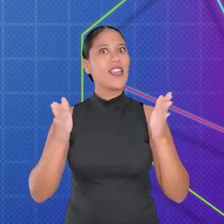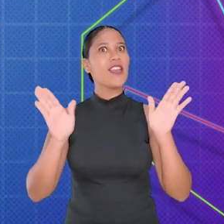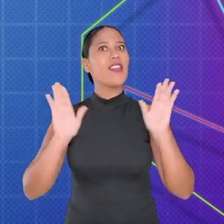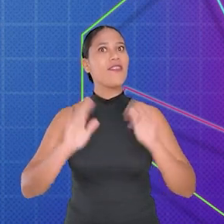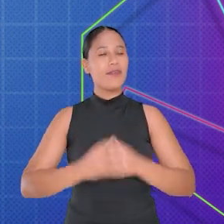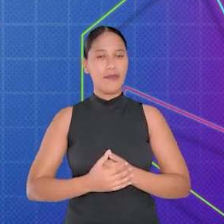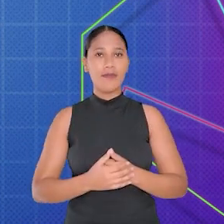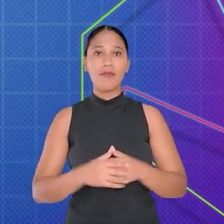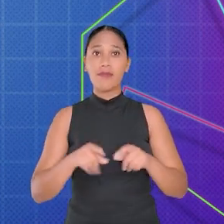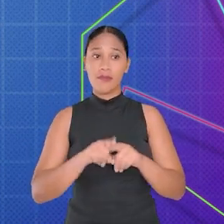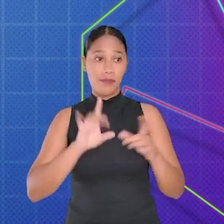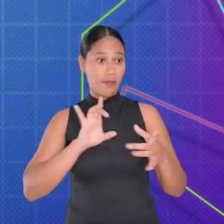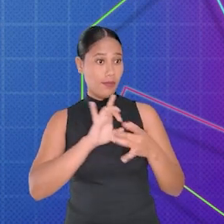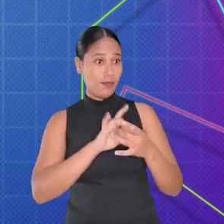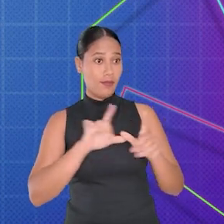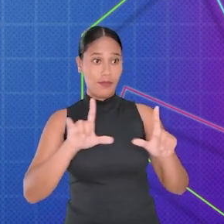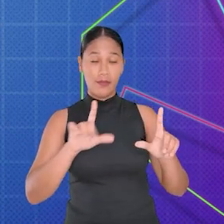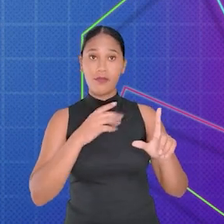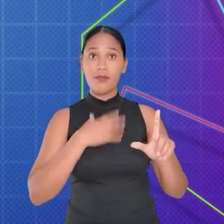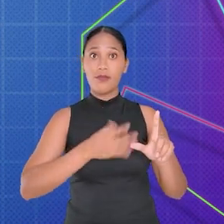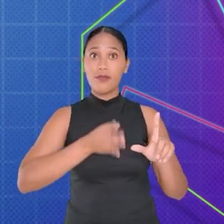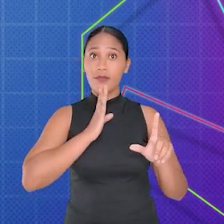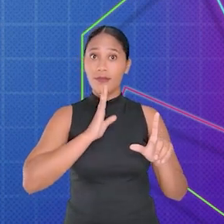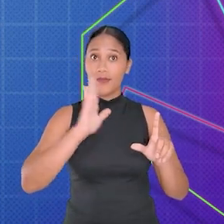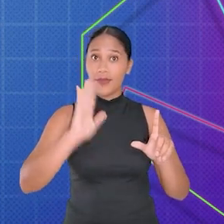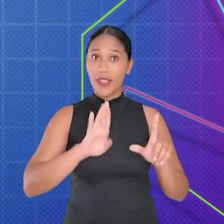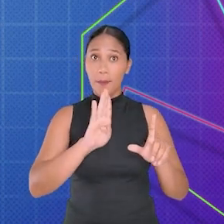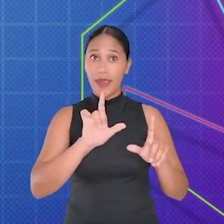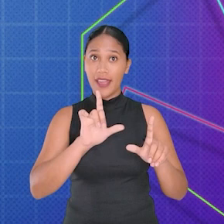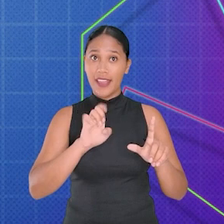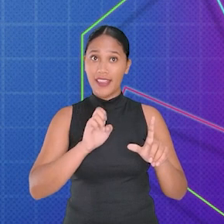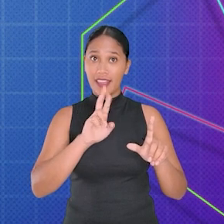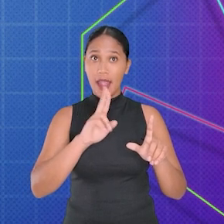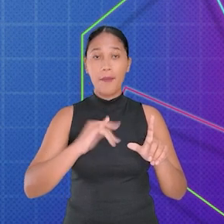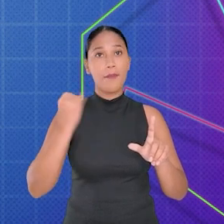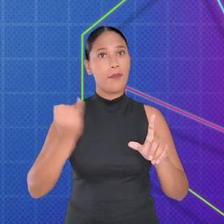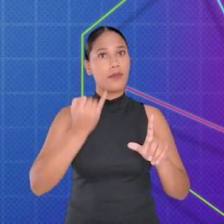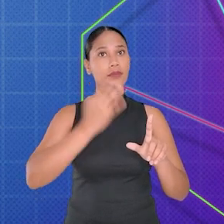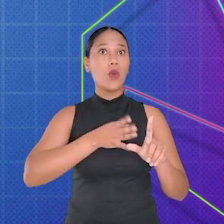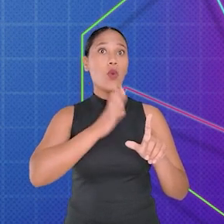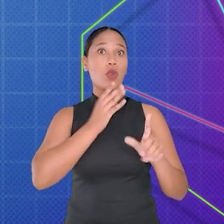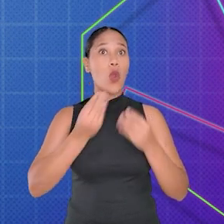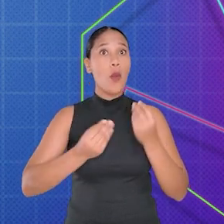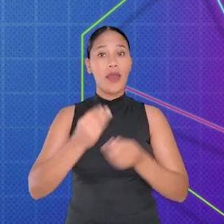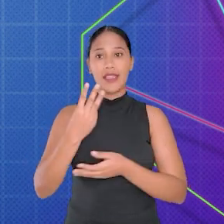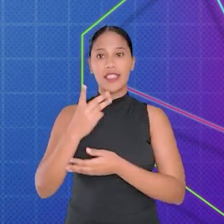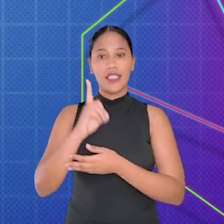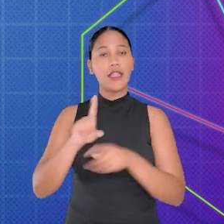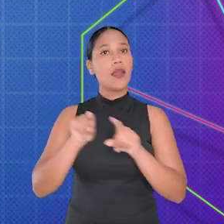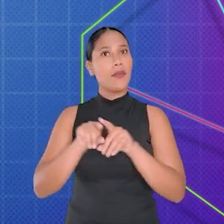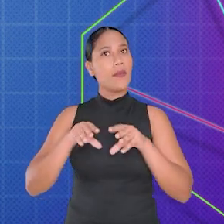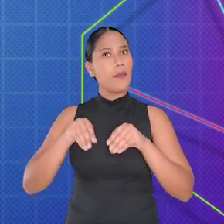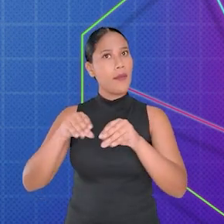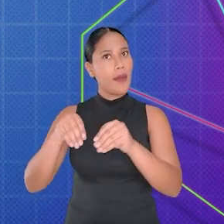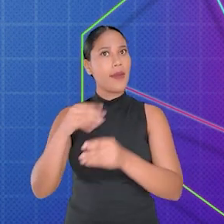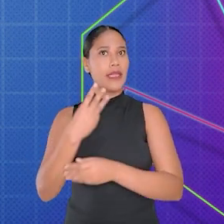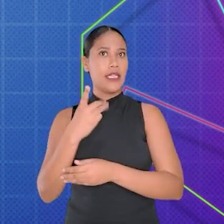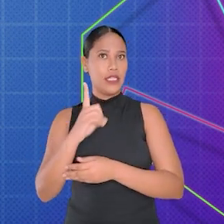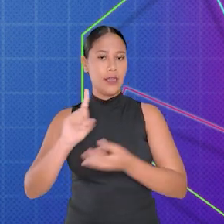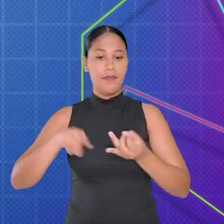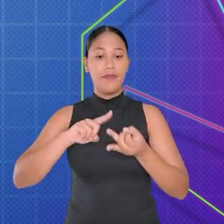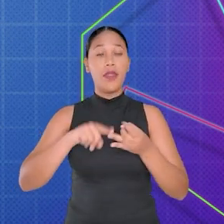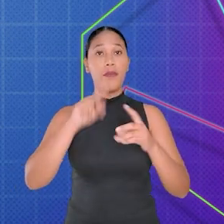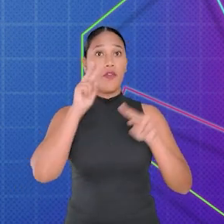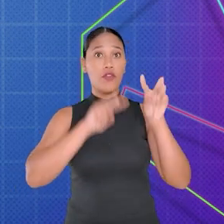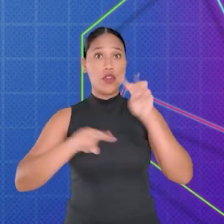que o usuário tenha familiarizado com a interface do Blender, é importante entender como navegar pela cena 3D, incluindo a manipulação de objeto em